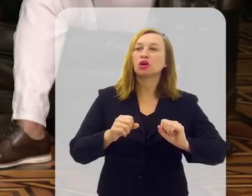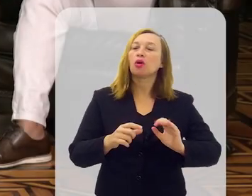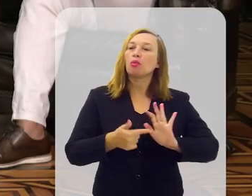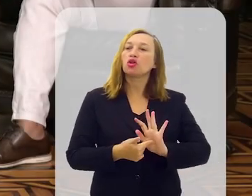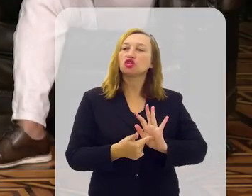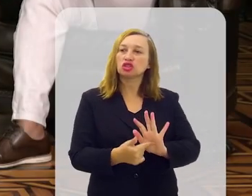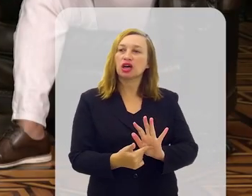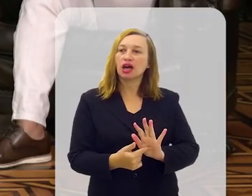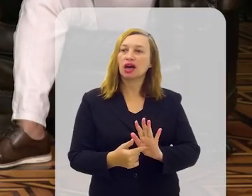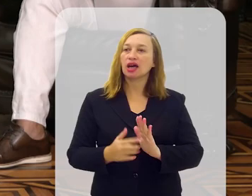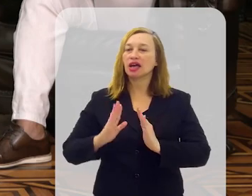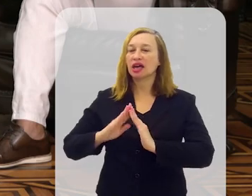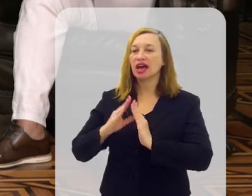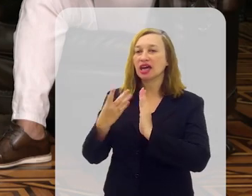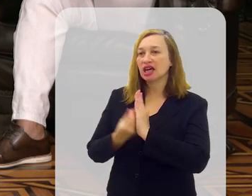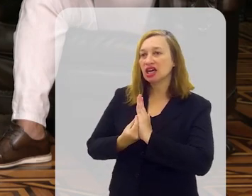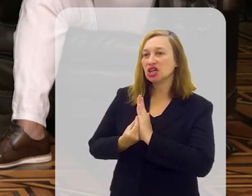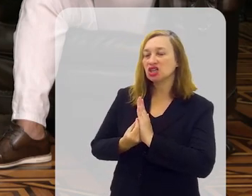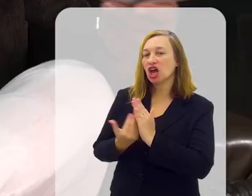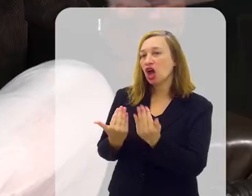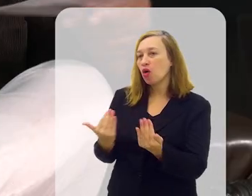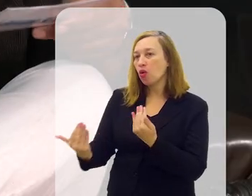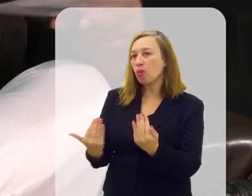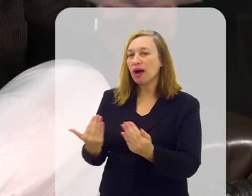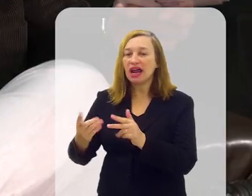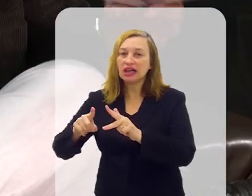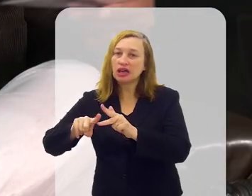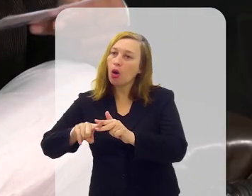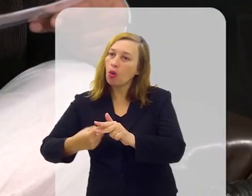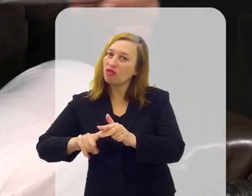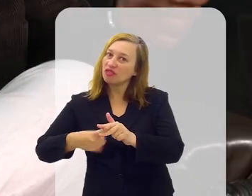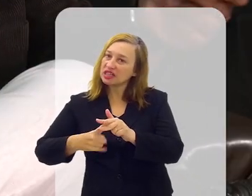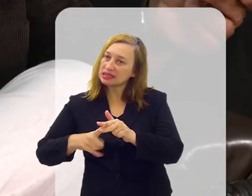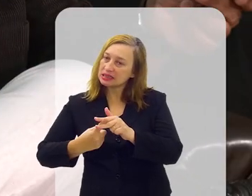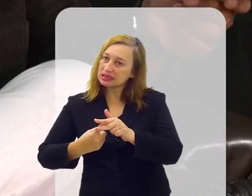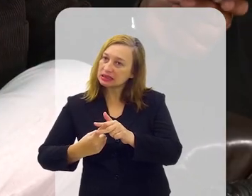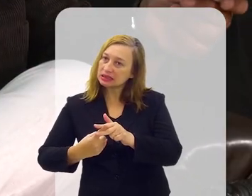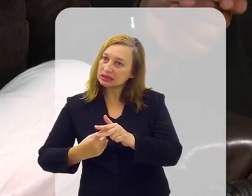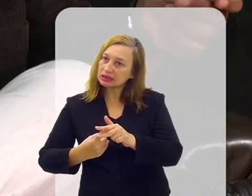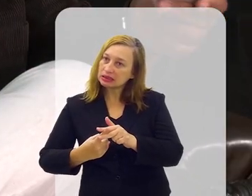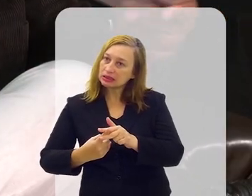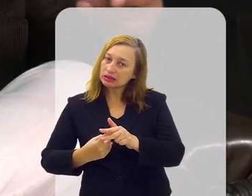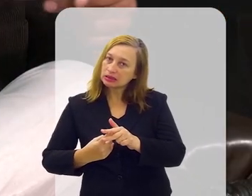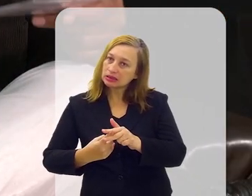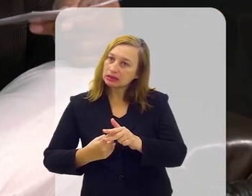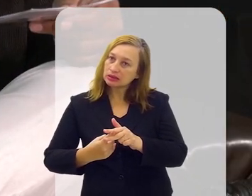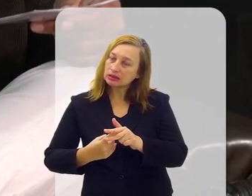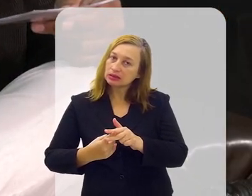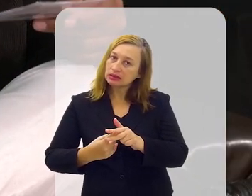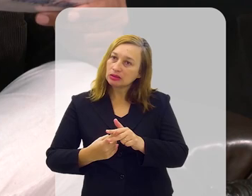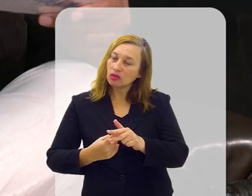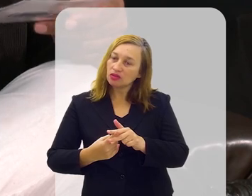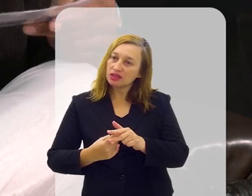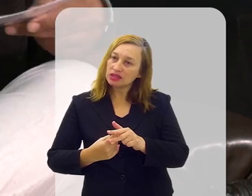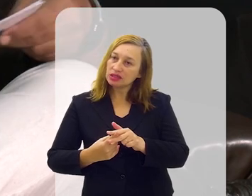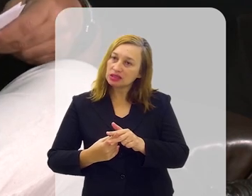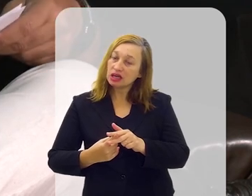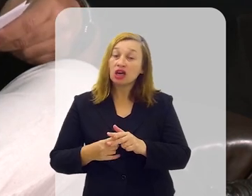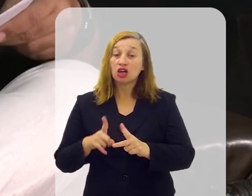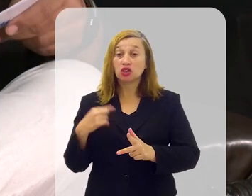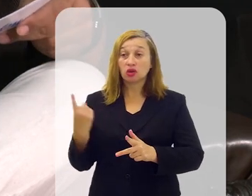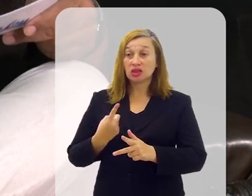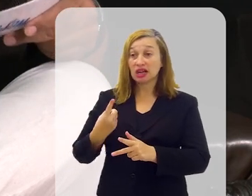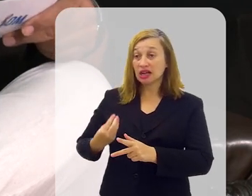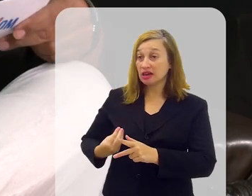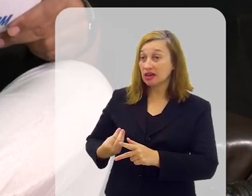igreja como uma oficina mecânica. Não sei se eu quero parafrasear, isso é tão natural ser falado, mas como oficina mecânica. Sim, a gente está